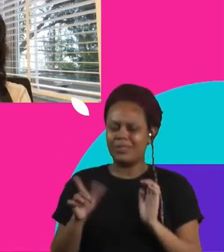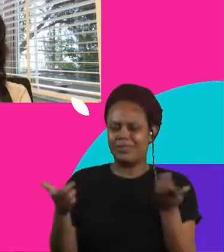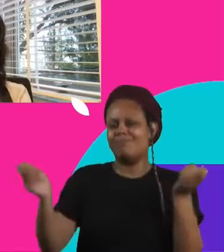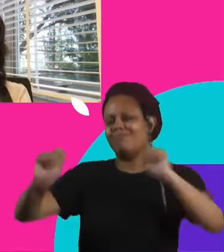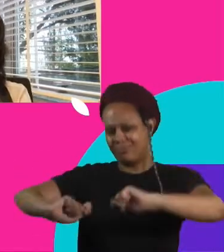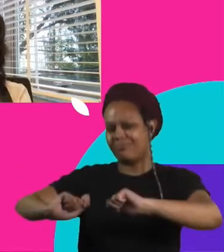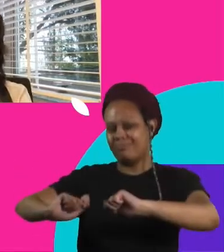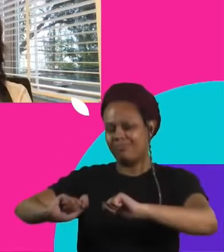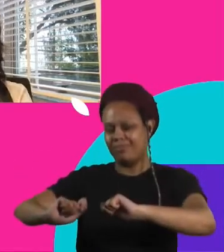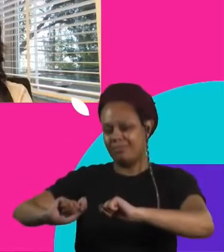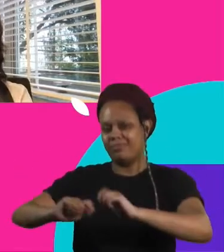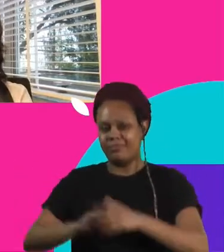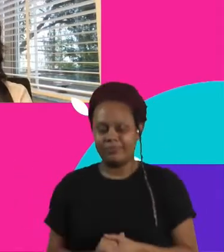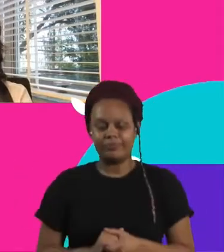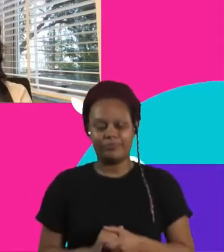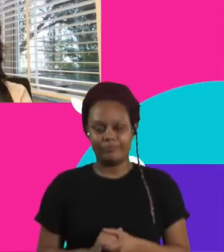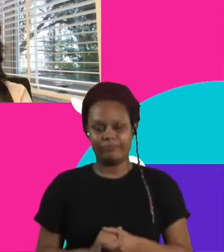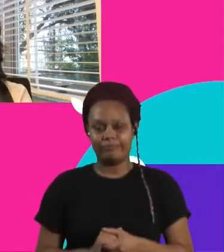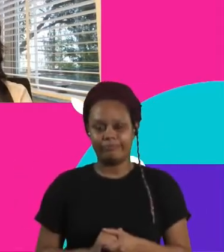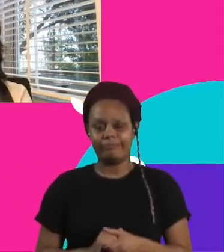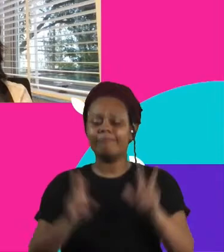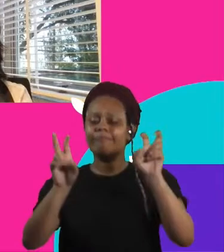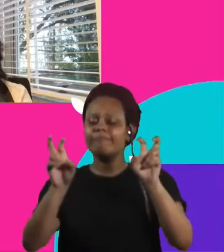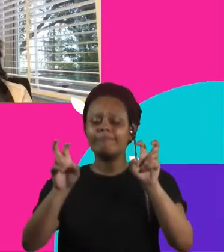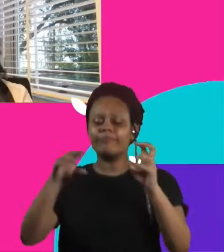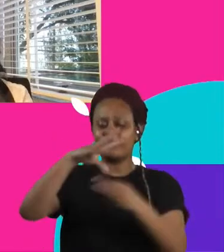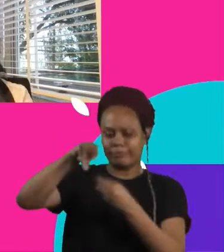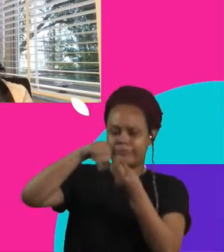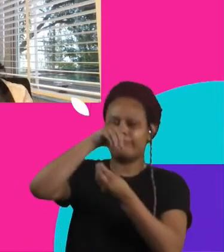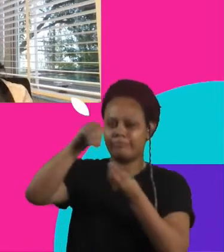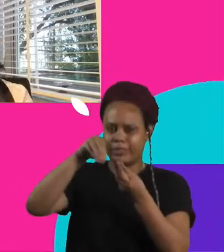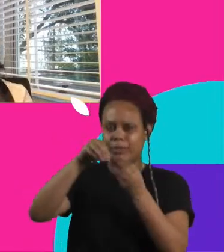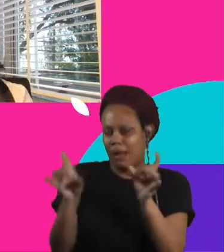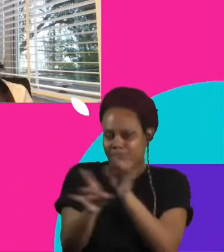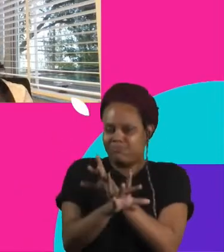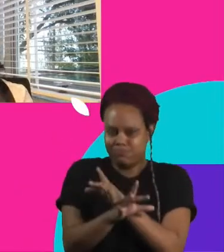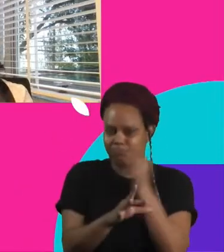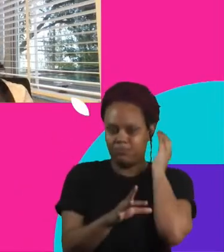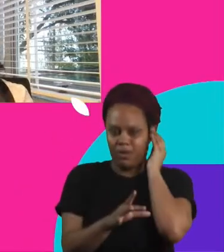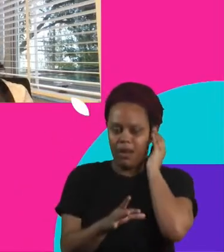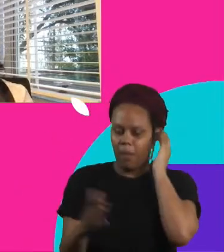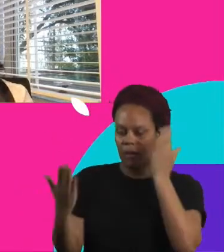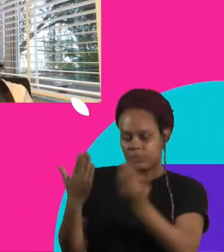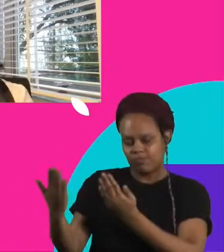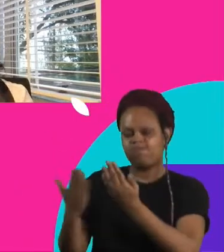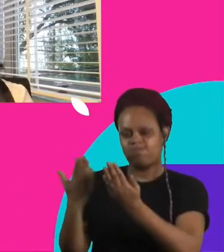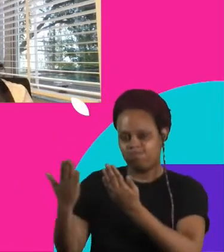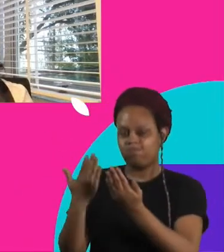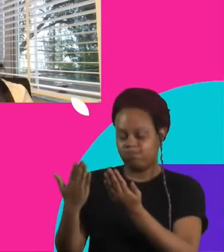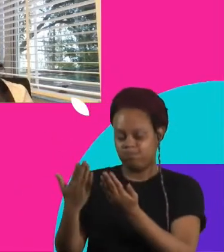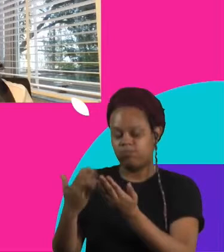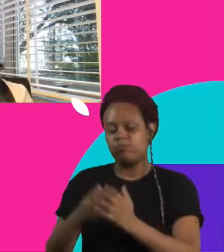realizada. E aí, quando a gente fala em ensino híbrido, já para terminar esse nosso panorama inicial, o